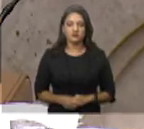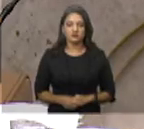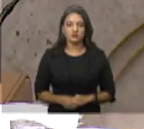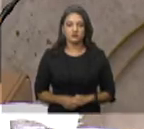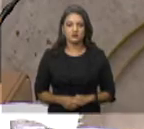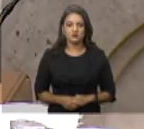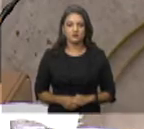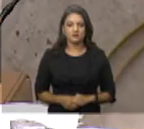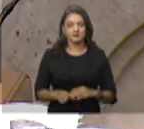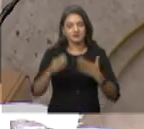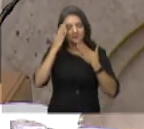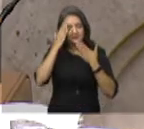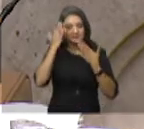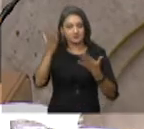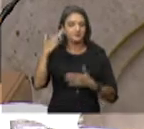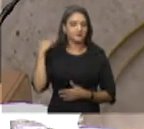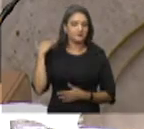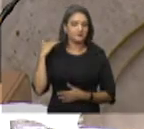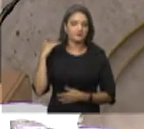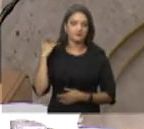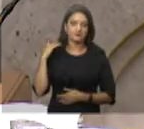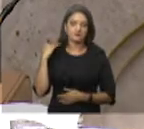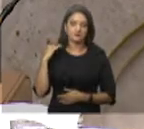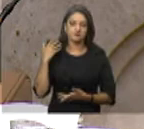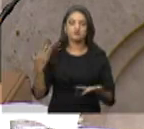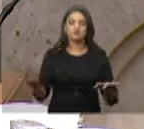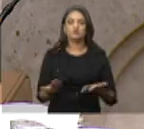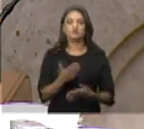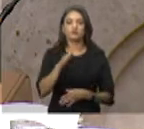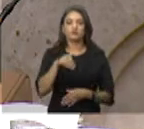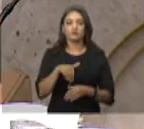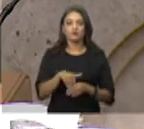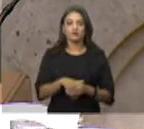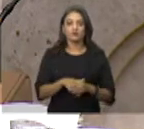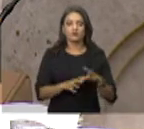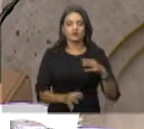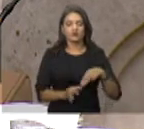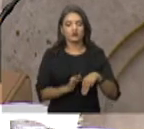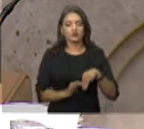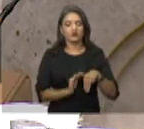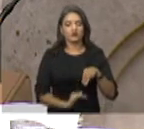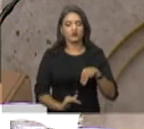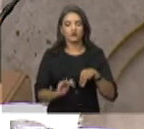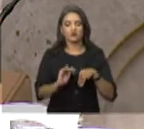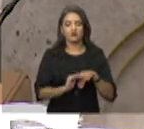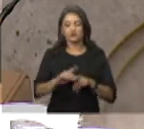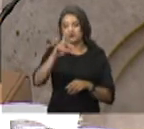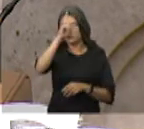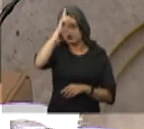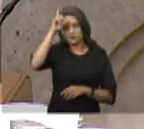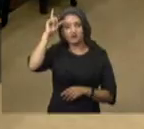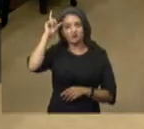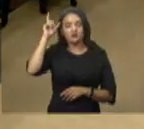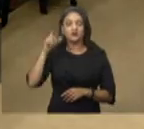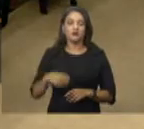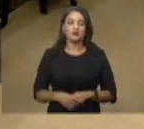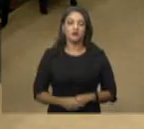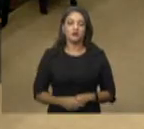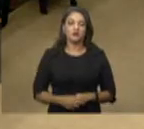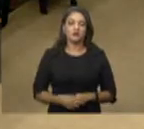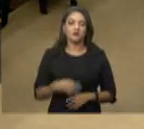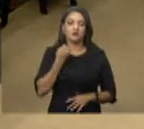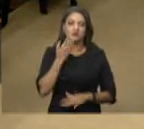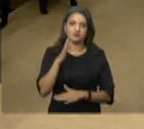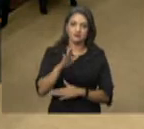muito obrigada ministra Carmem Lúcia cura agora o voto do eminente Ministro Ricardo Lewandowski Boa tarde senhor